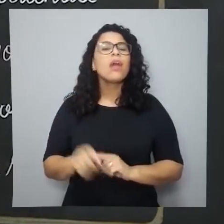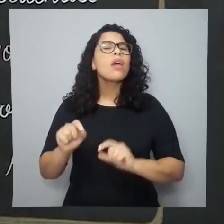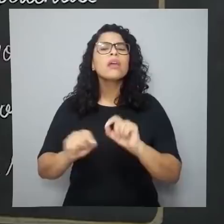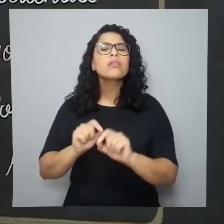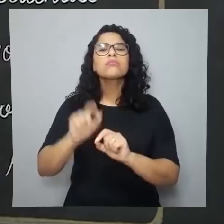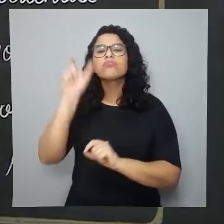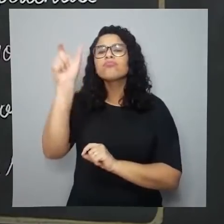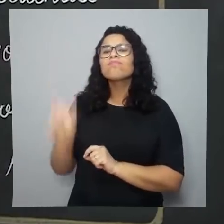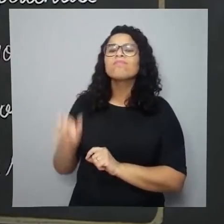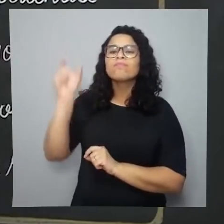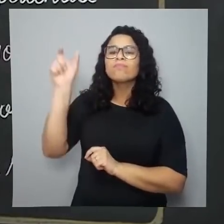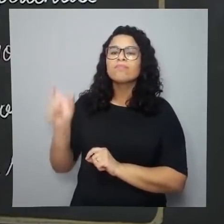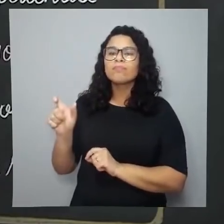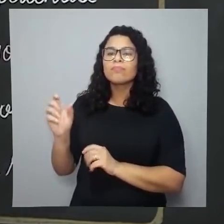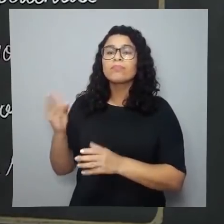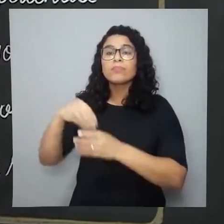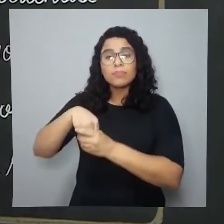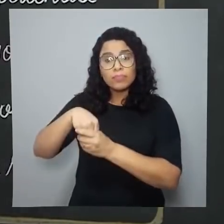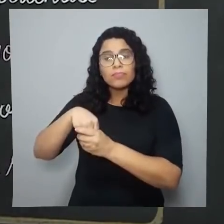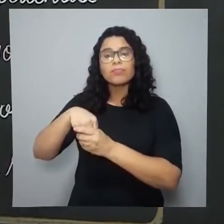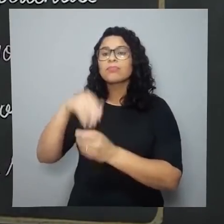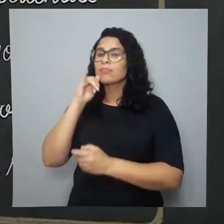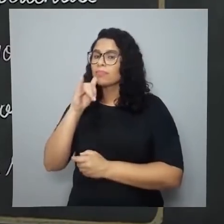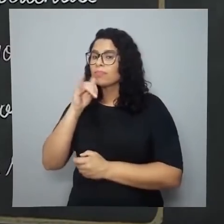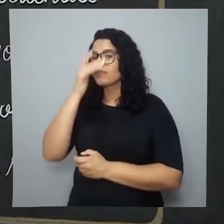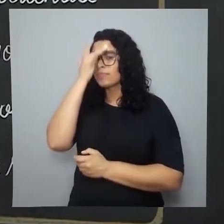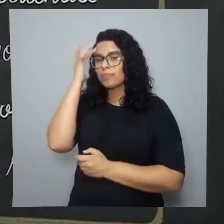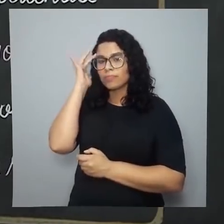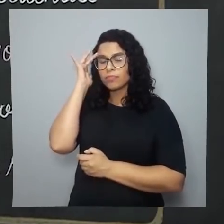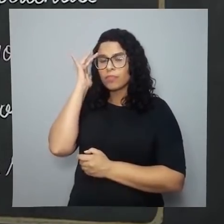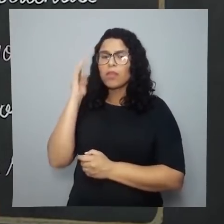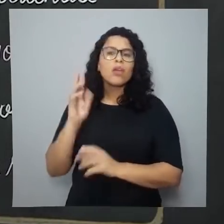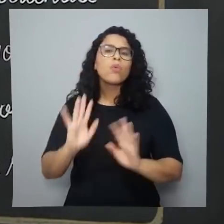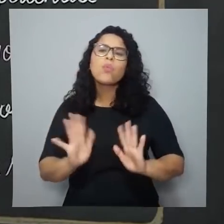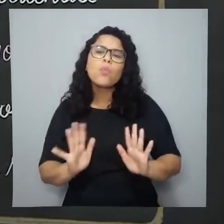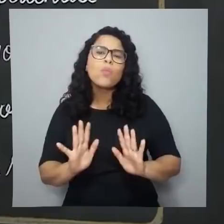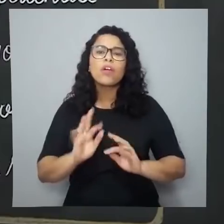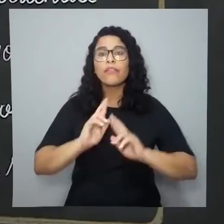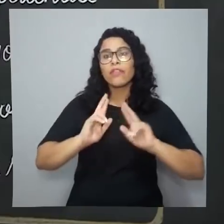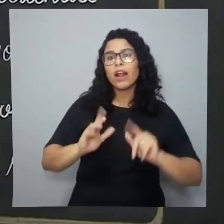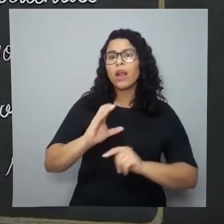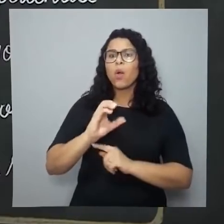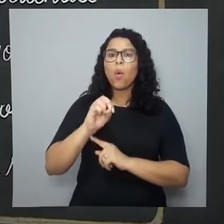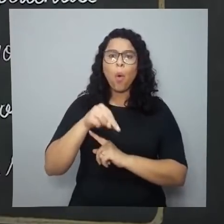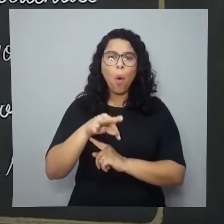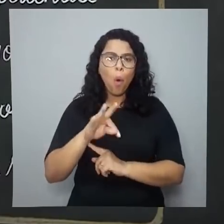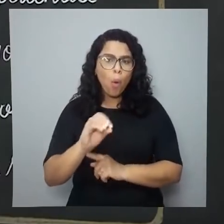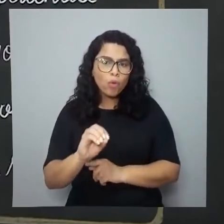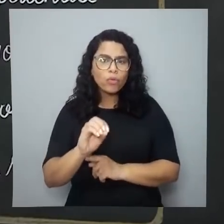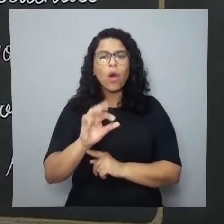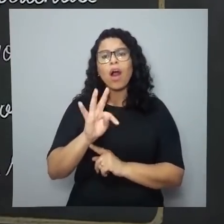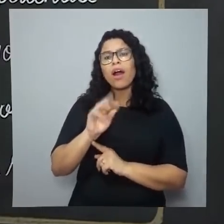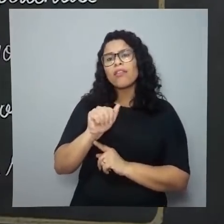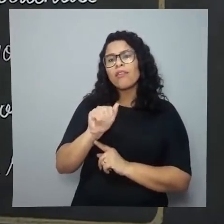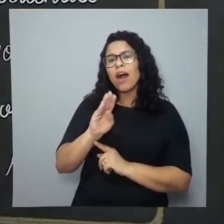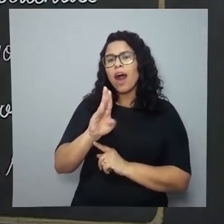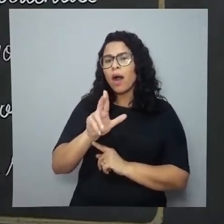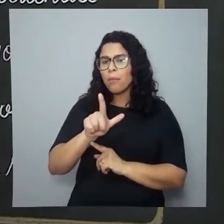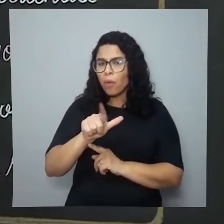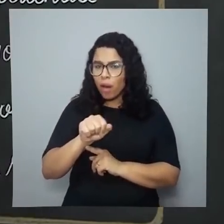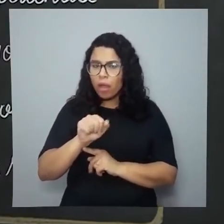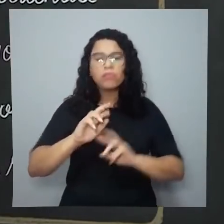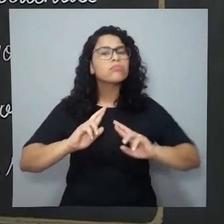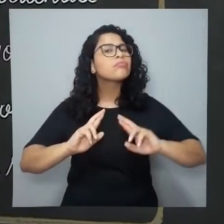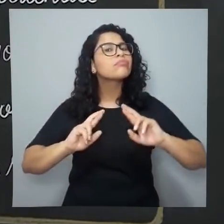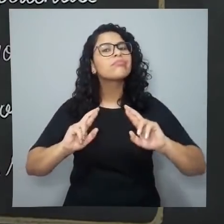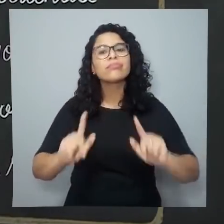os personagens envolvidos em um relato? Não são os personagens ficcionais dos gêneros narrativos, não, viu? Tal como o conto, a fábula, ou